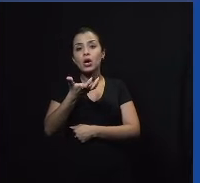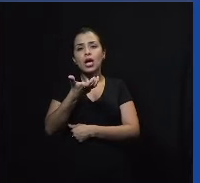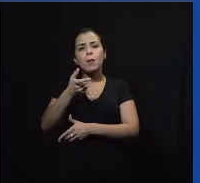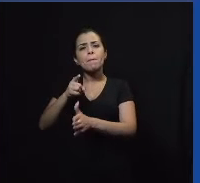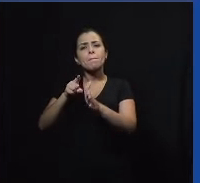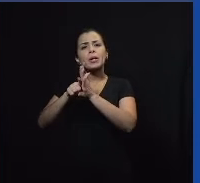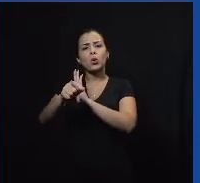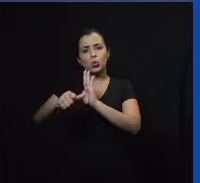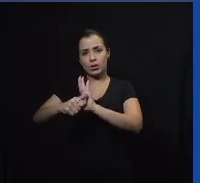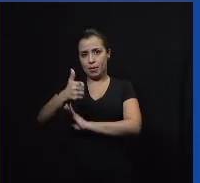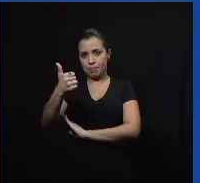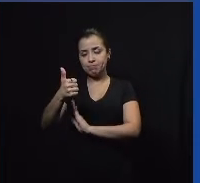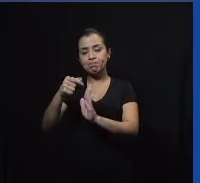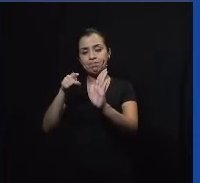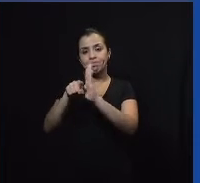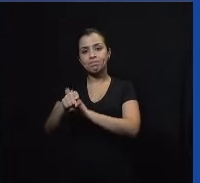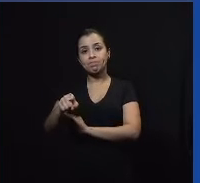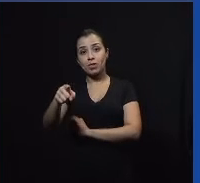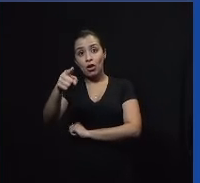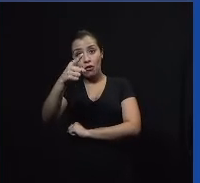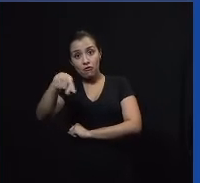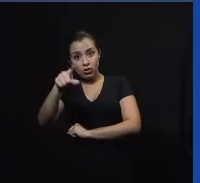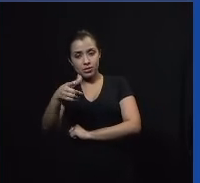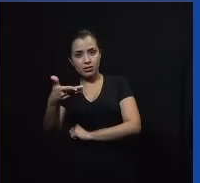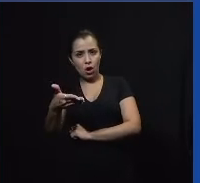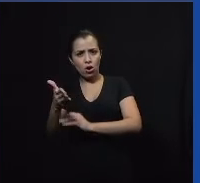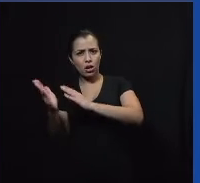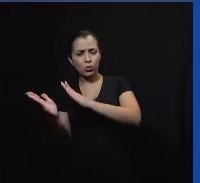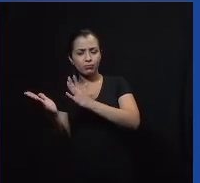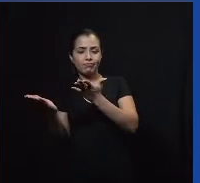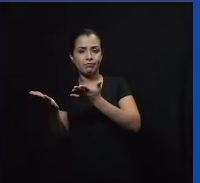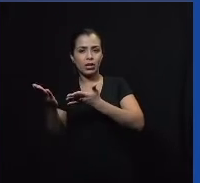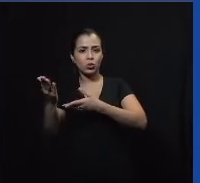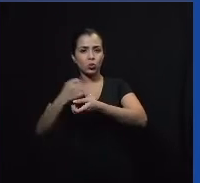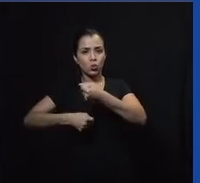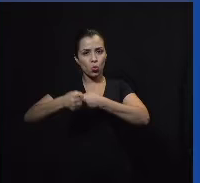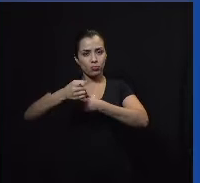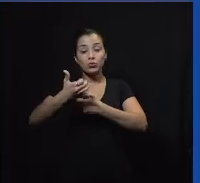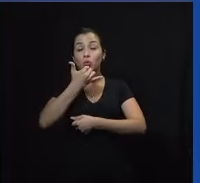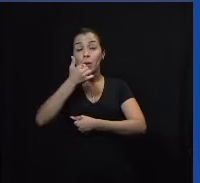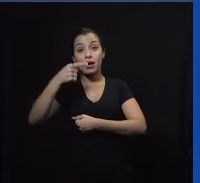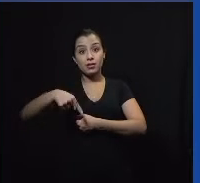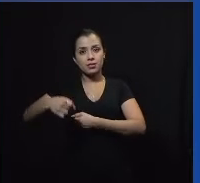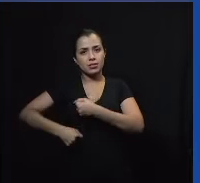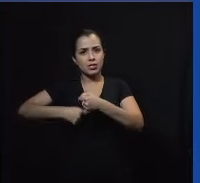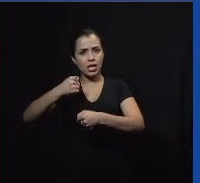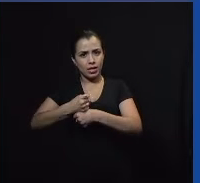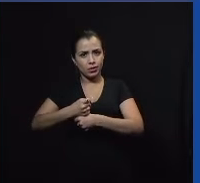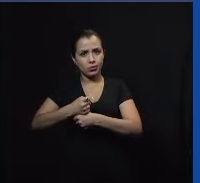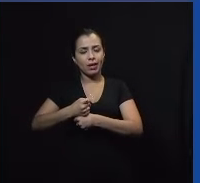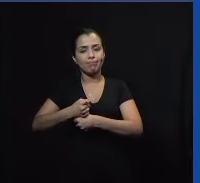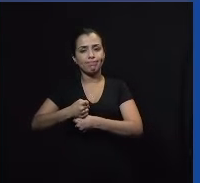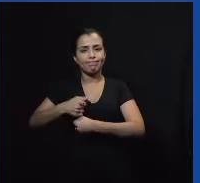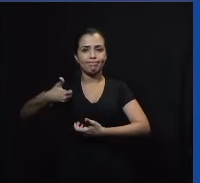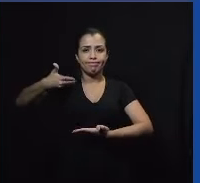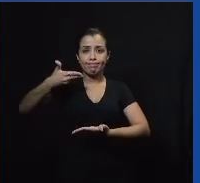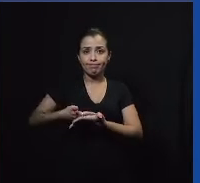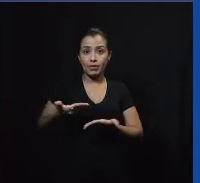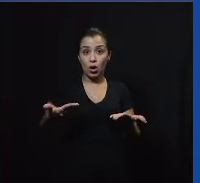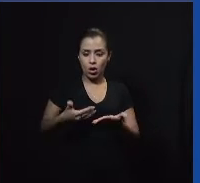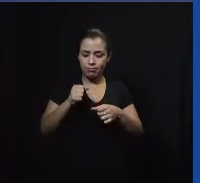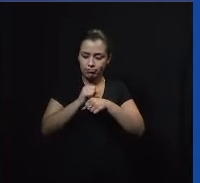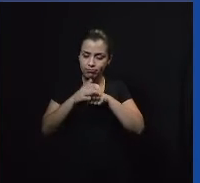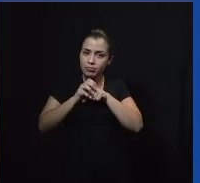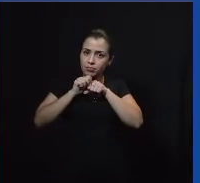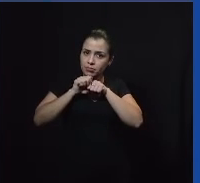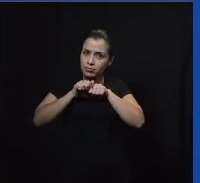né? Vocês que estiveram ao longo aí desse ano, mesmo diante de um cenário de pandemia, mas estiveram